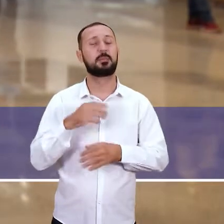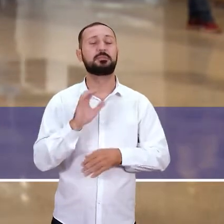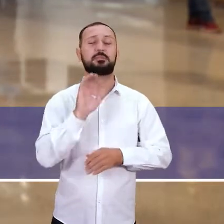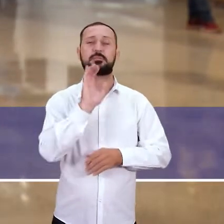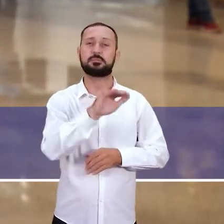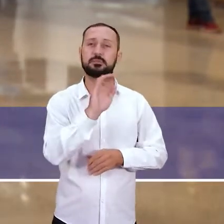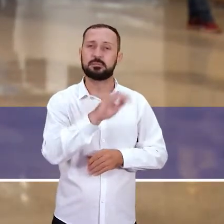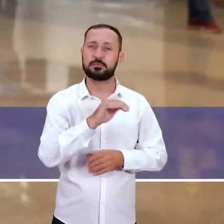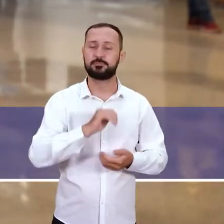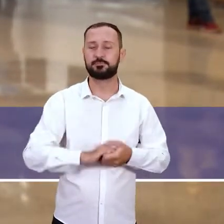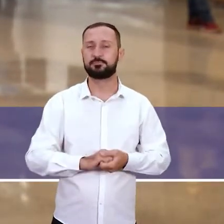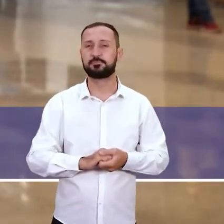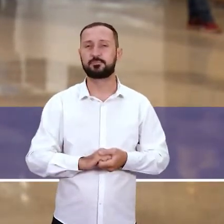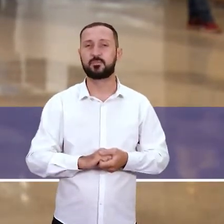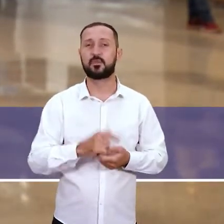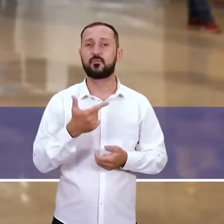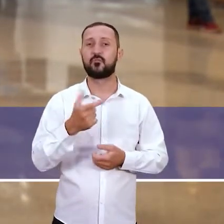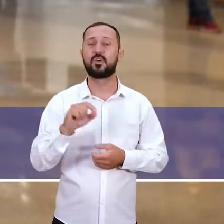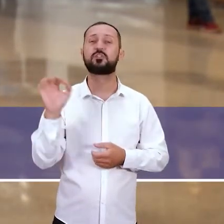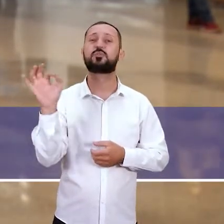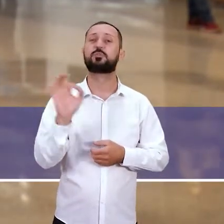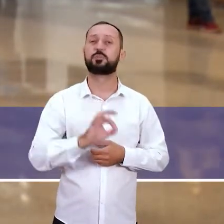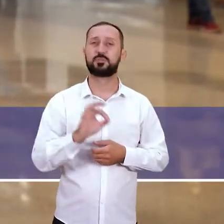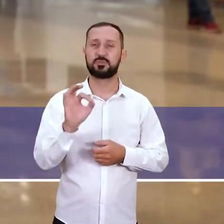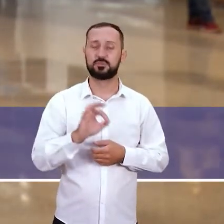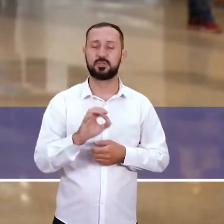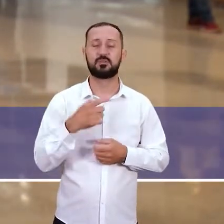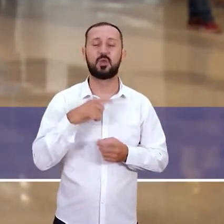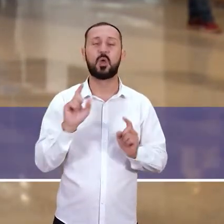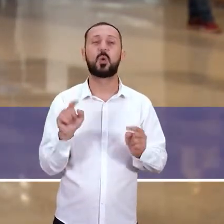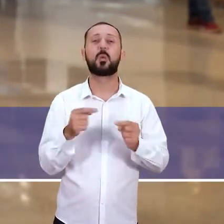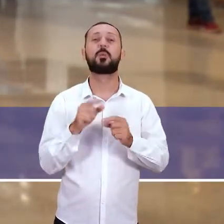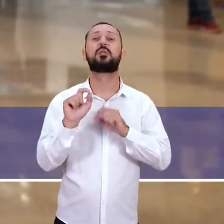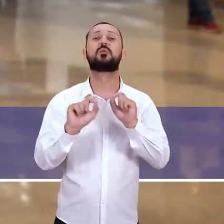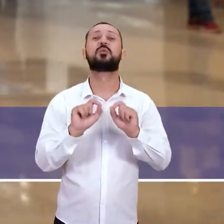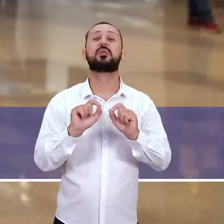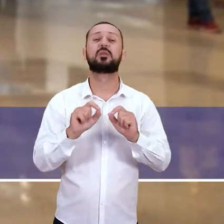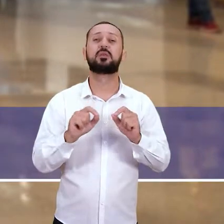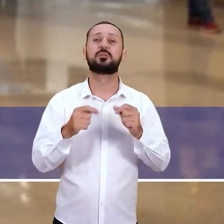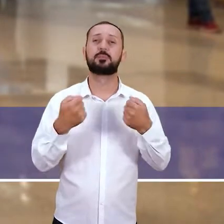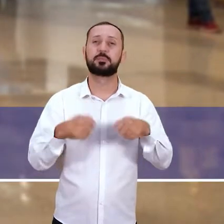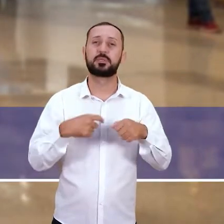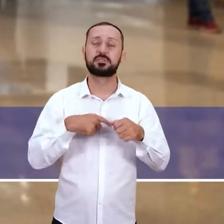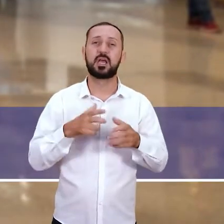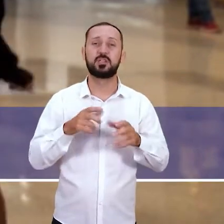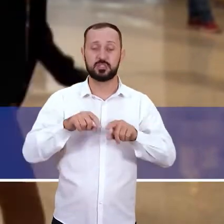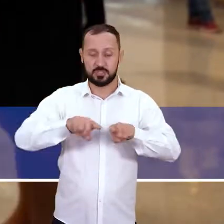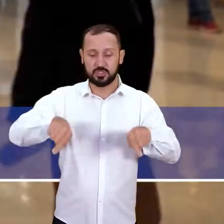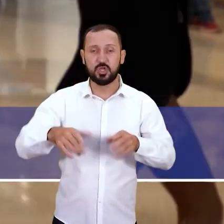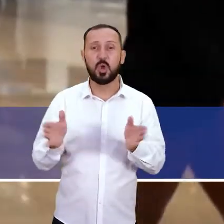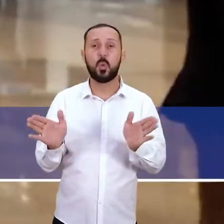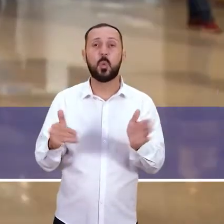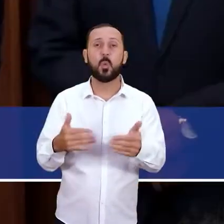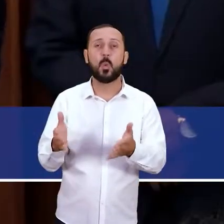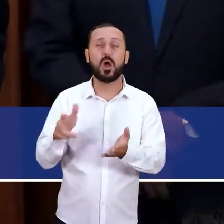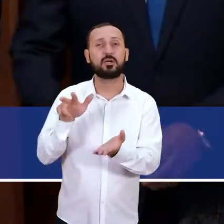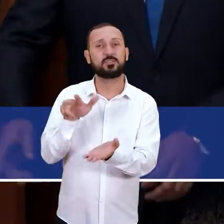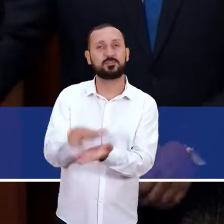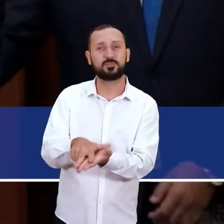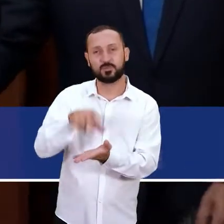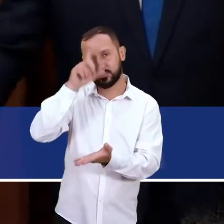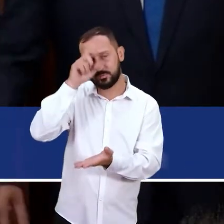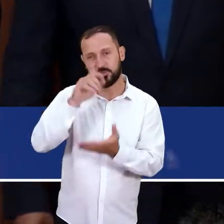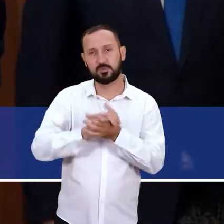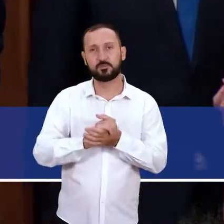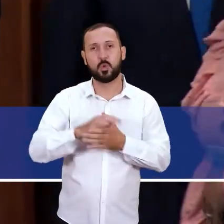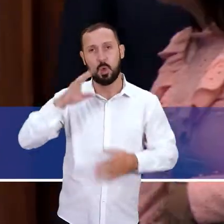mais demandada pela instituição. 20% dos casos dizem respeito à necessidade de leitos hospitalares. Para o